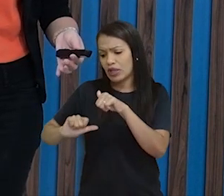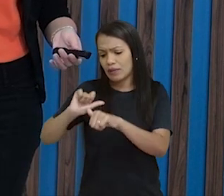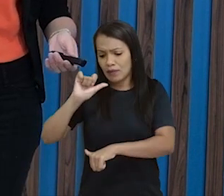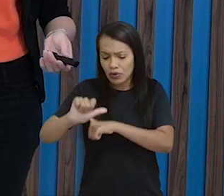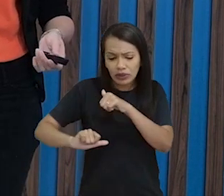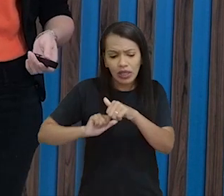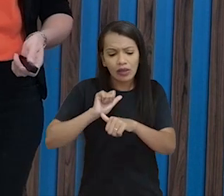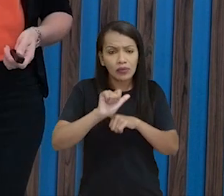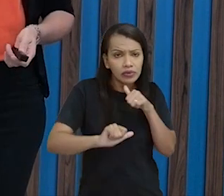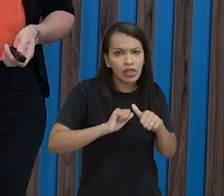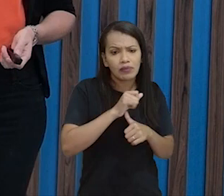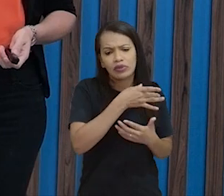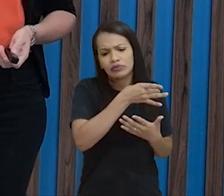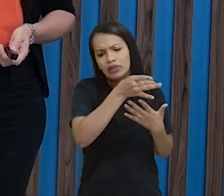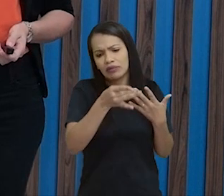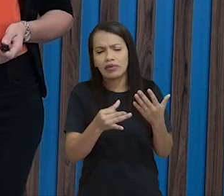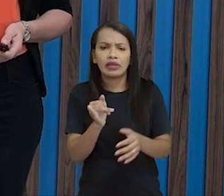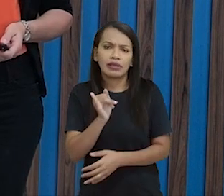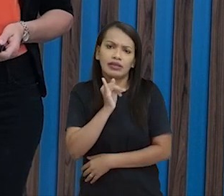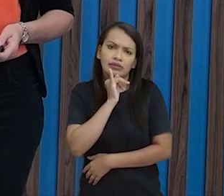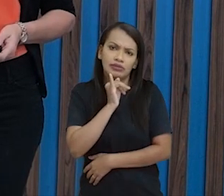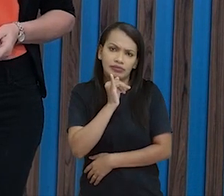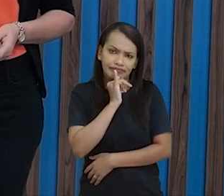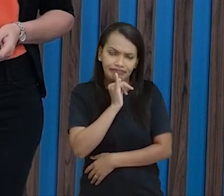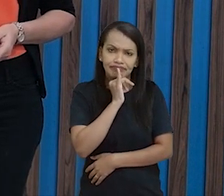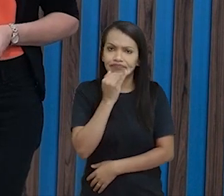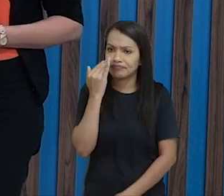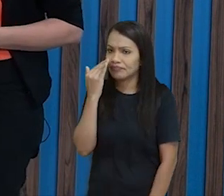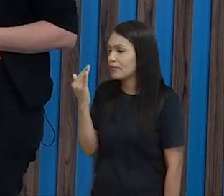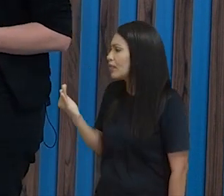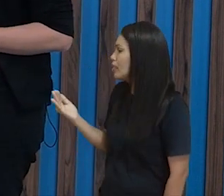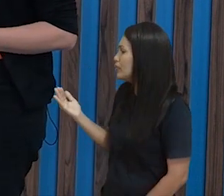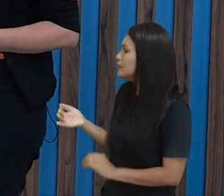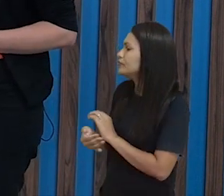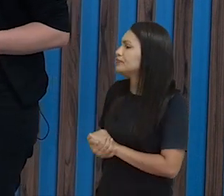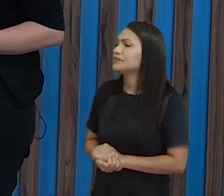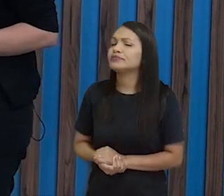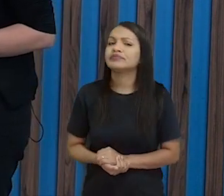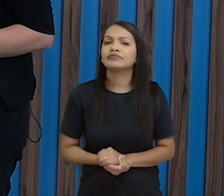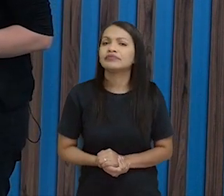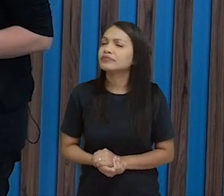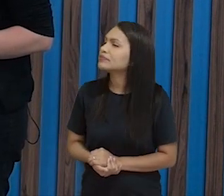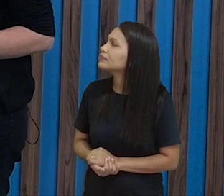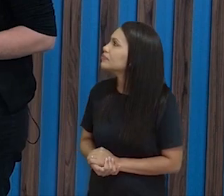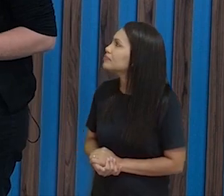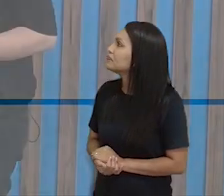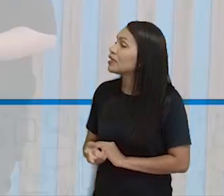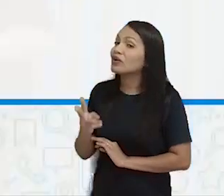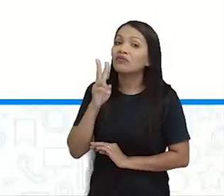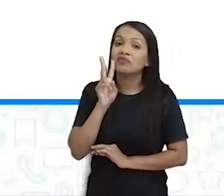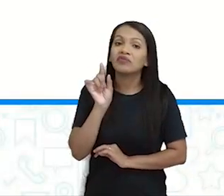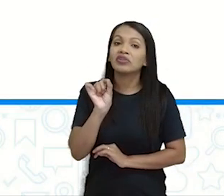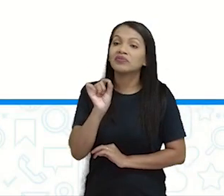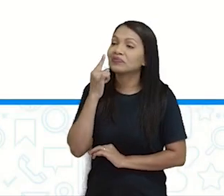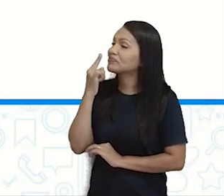detalhe, entenderam? Exemplo, nessa imagem que nós estamos vendo aqui, olha só, estamos vendo aí